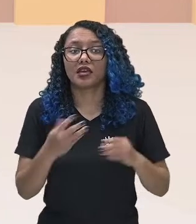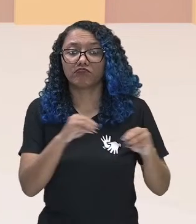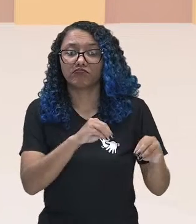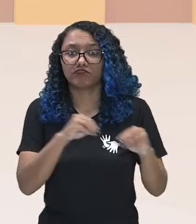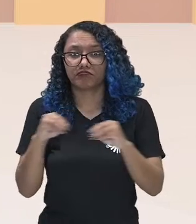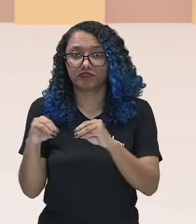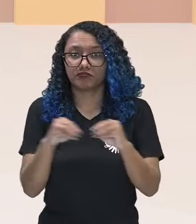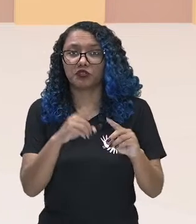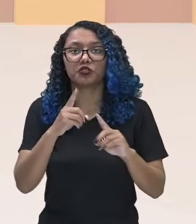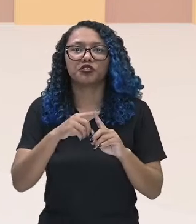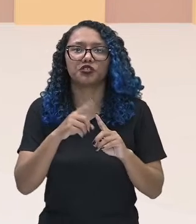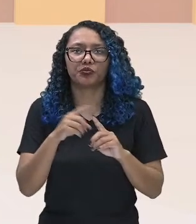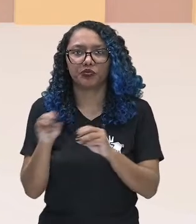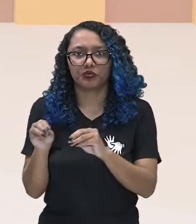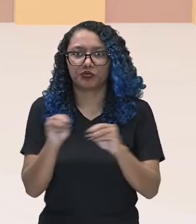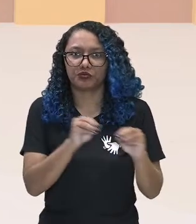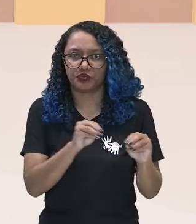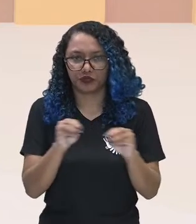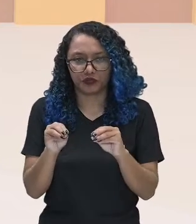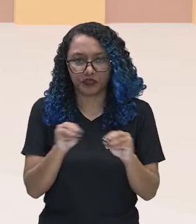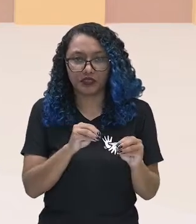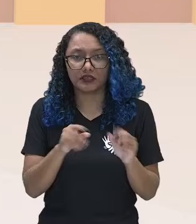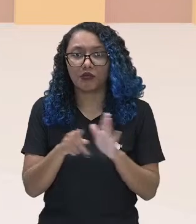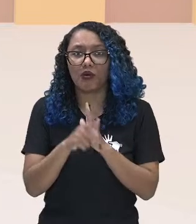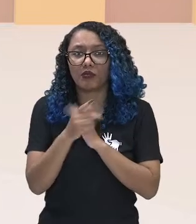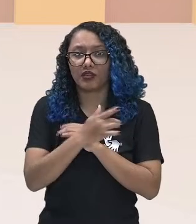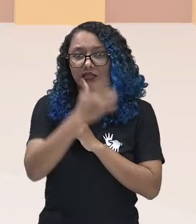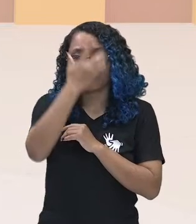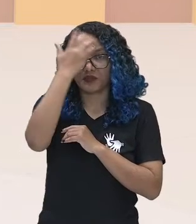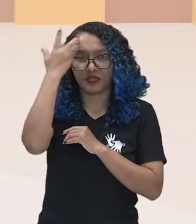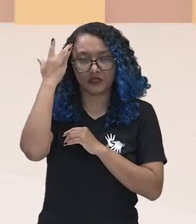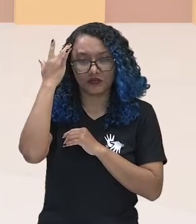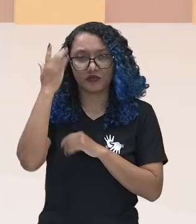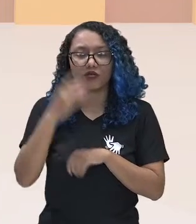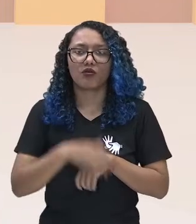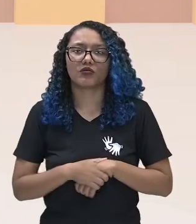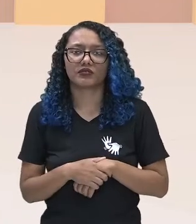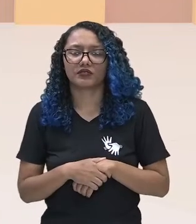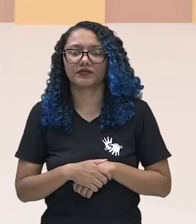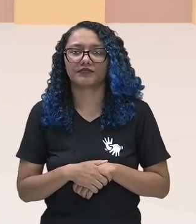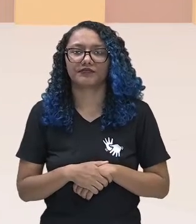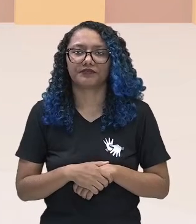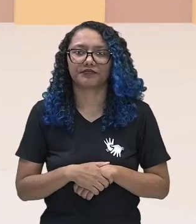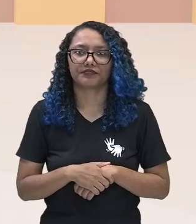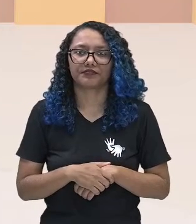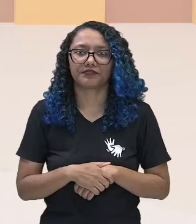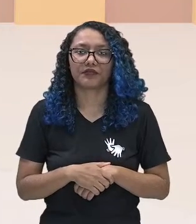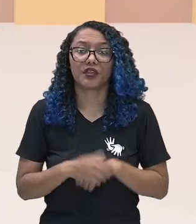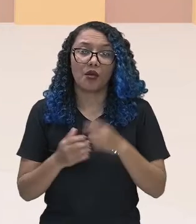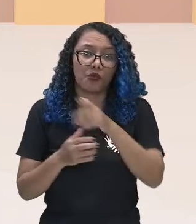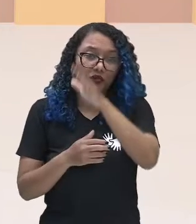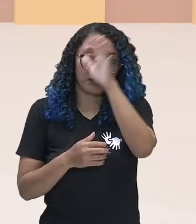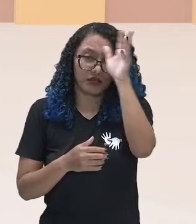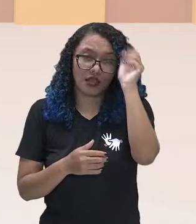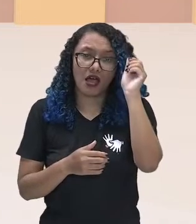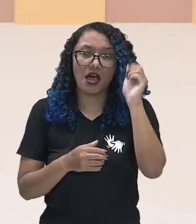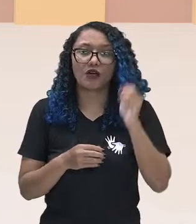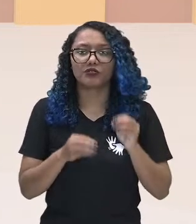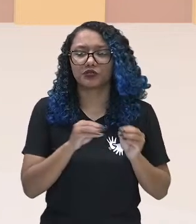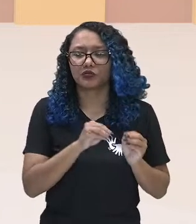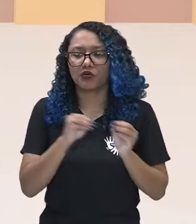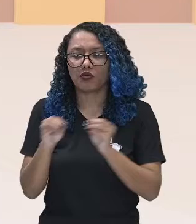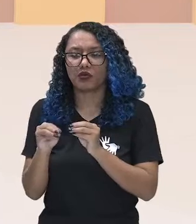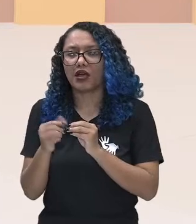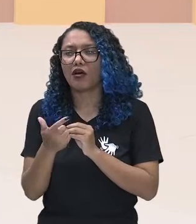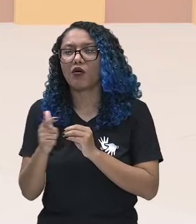população, de um município para o outro, né, da saída de Manaus para outros municípios ou até mesmo desses municípios vindo